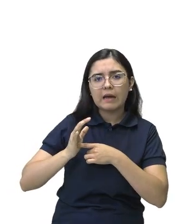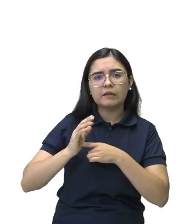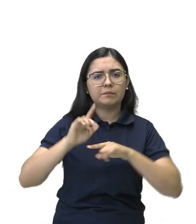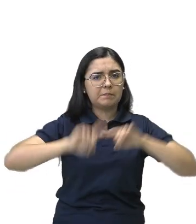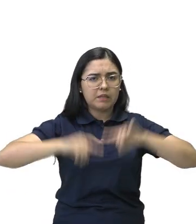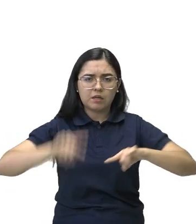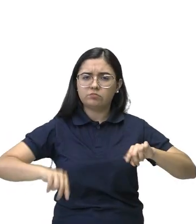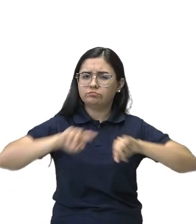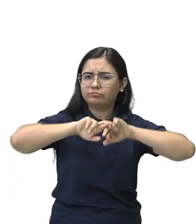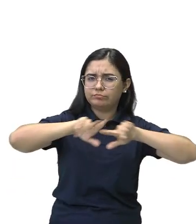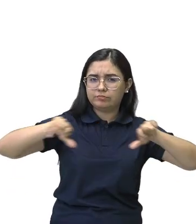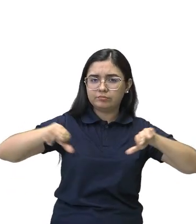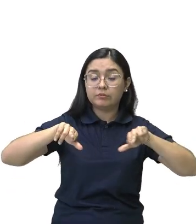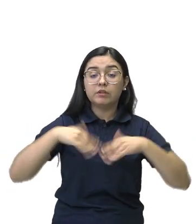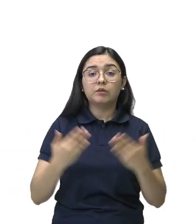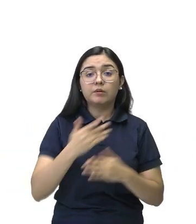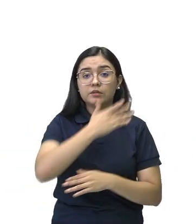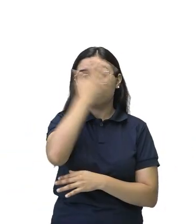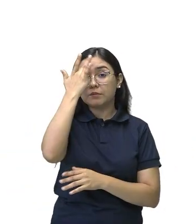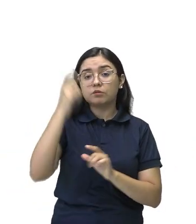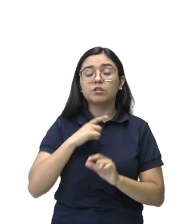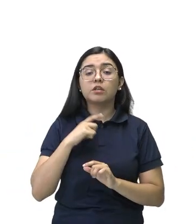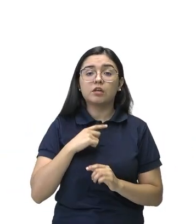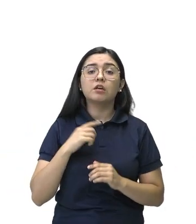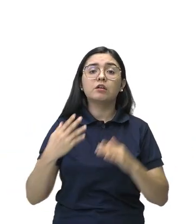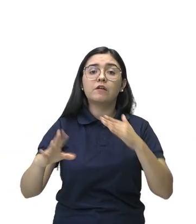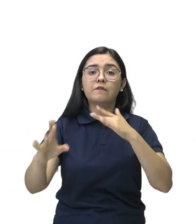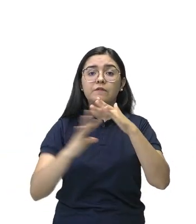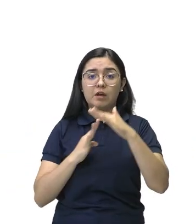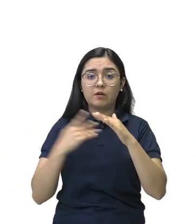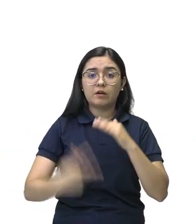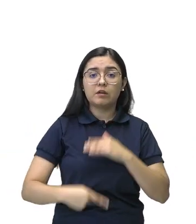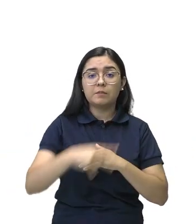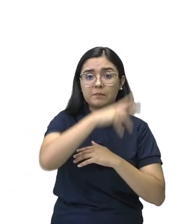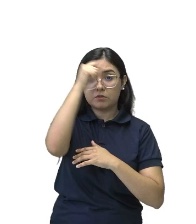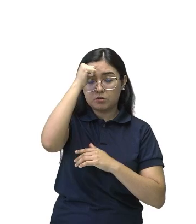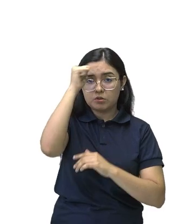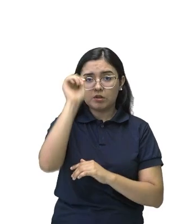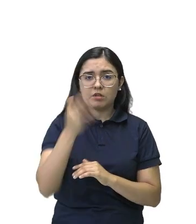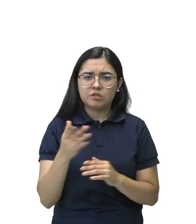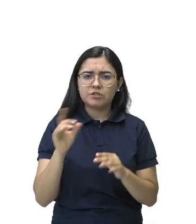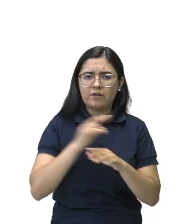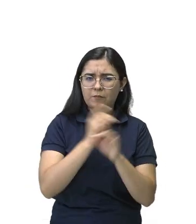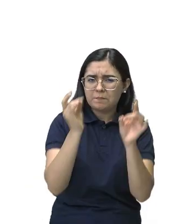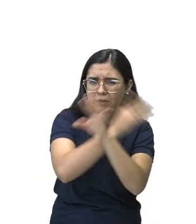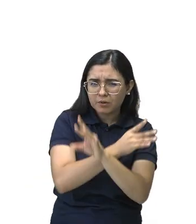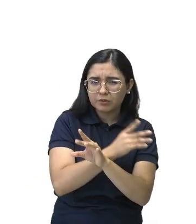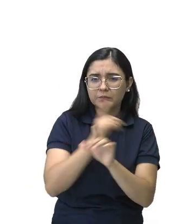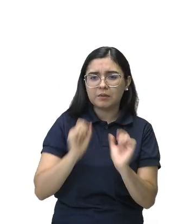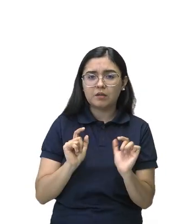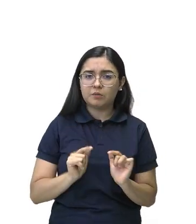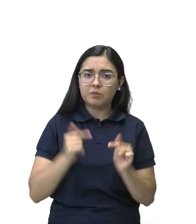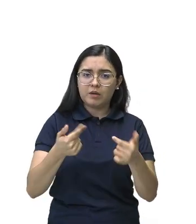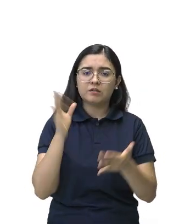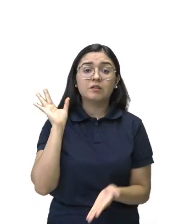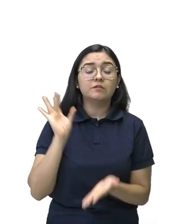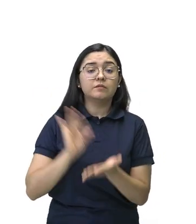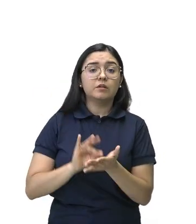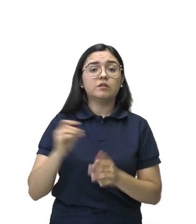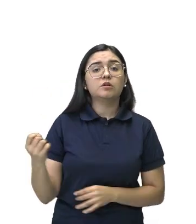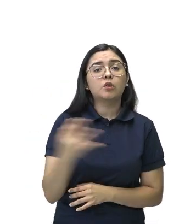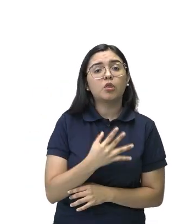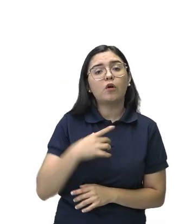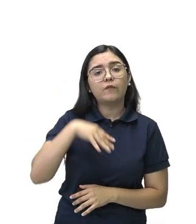e equipamentos. As pessoas que vieram para cá como migrantes estavam preparadas para atuar neste